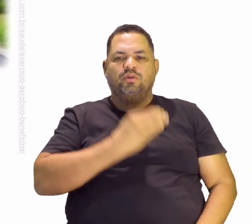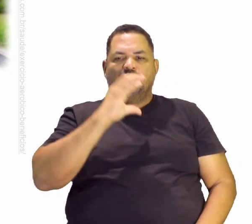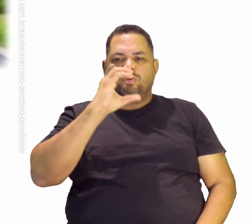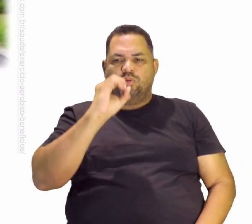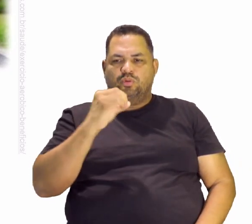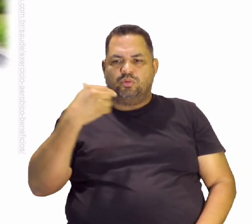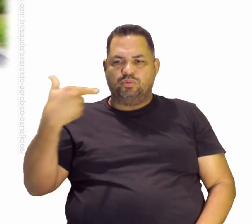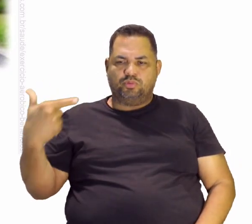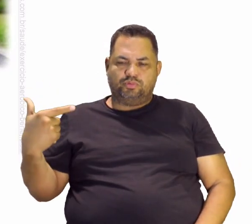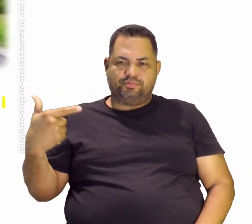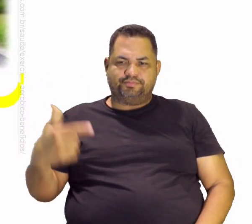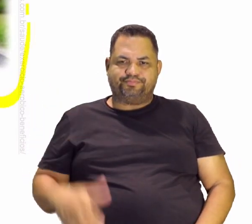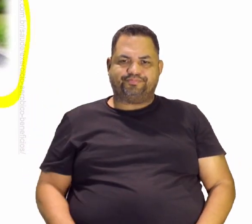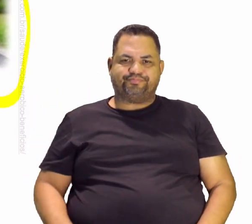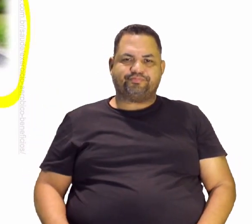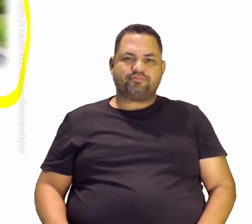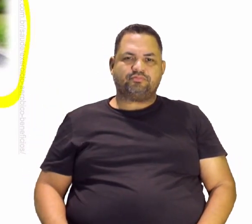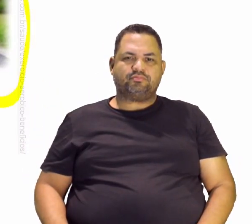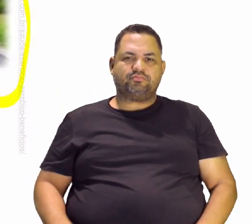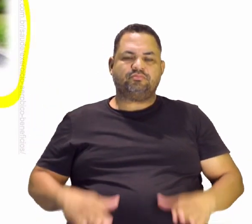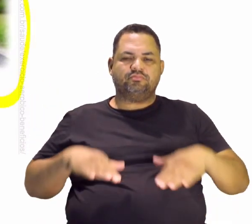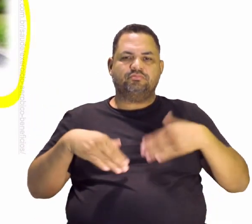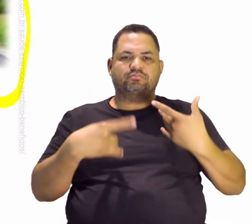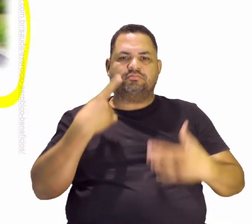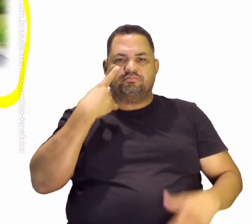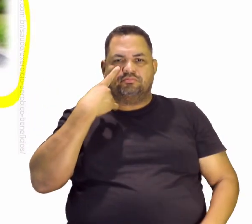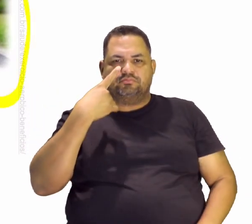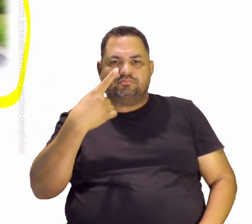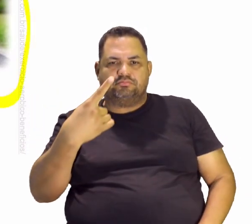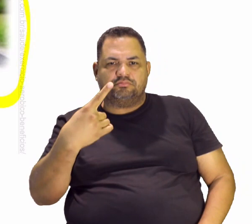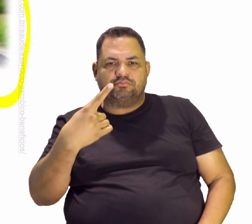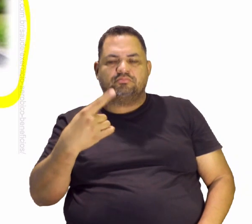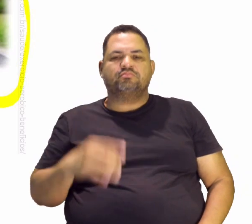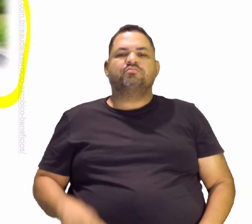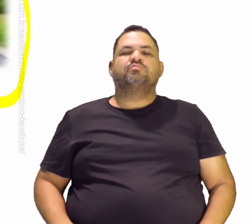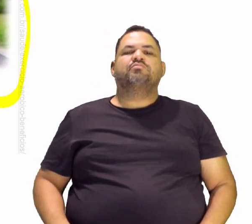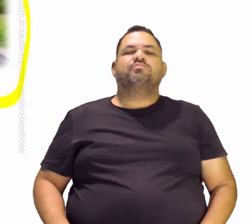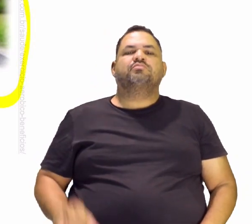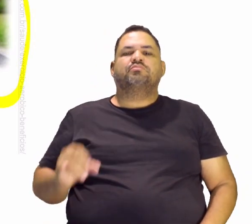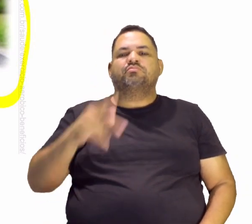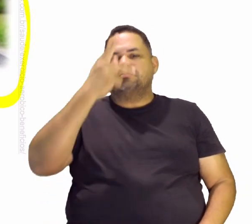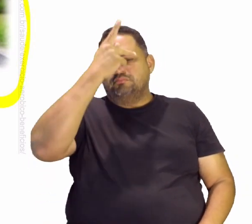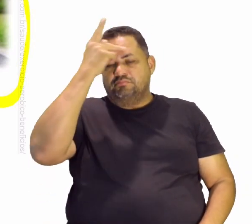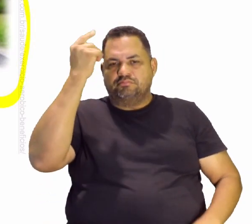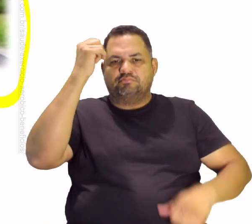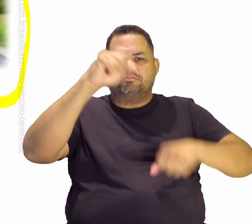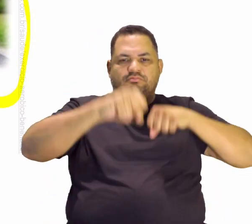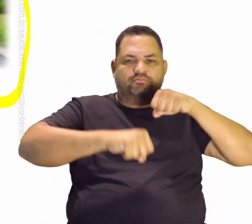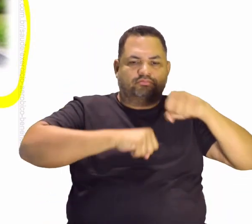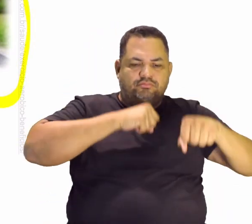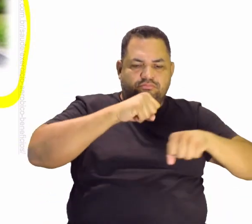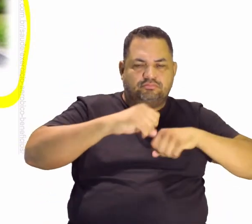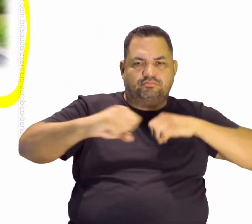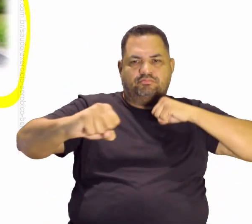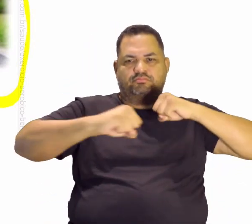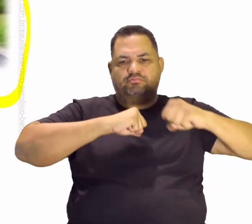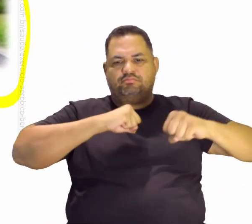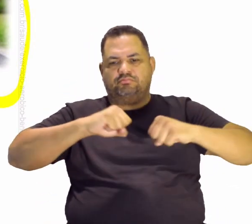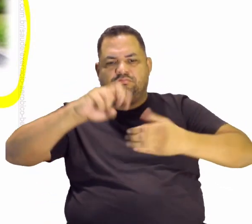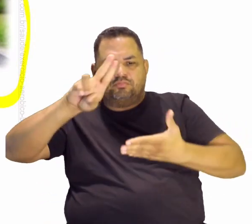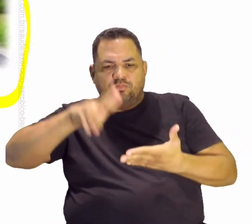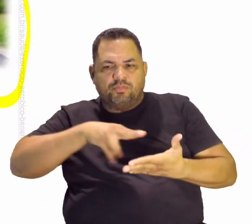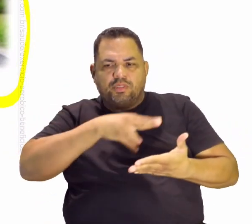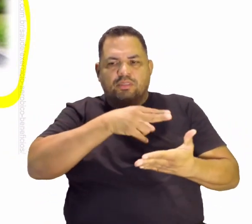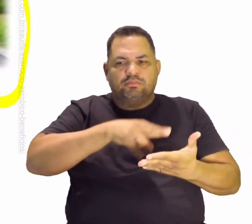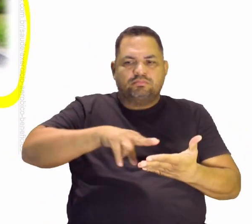a gente já, quando olha uma imagem como essa, em que as pessoas estão pedalando, estão correndo, estão aí andando de patins